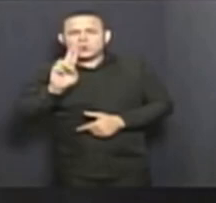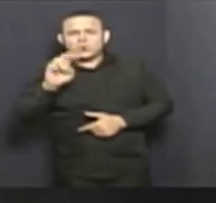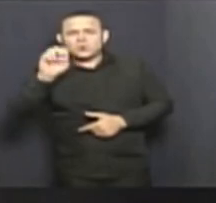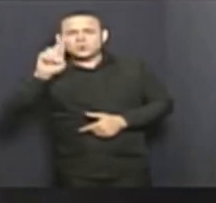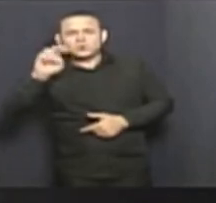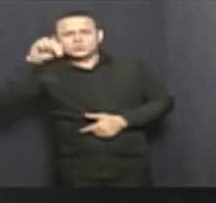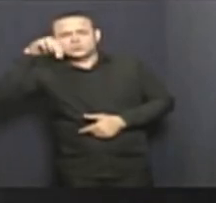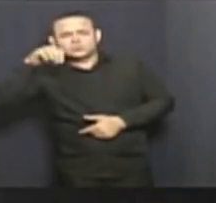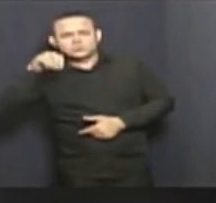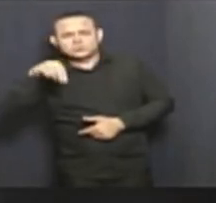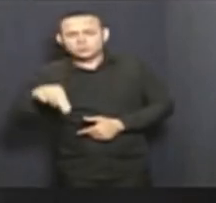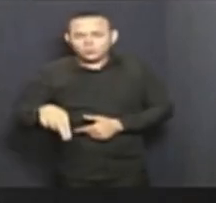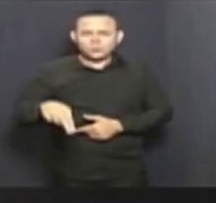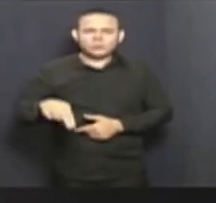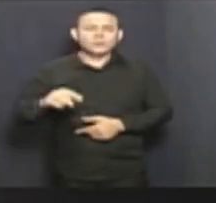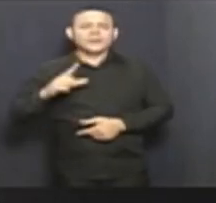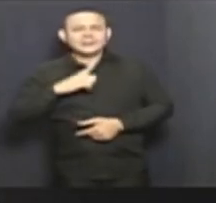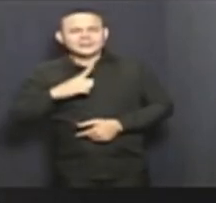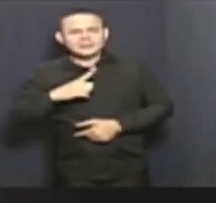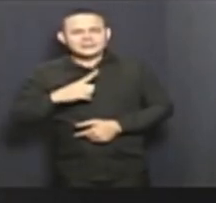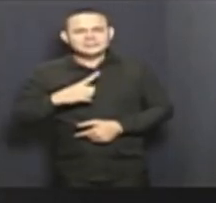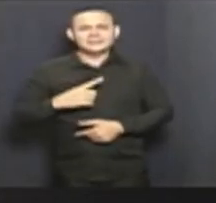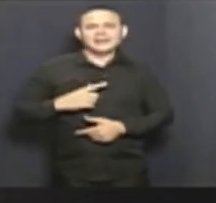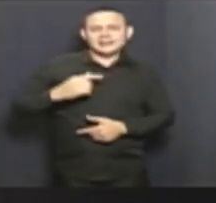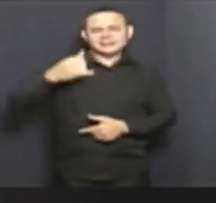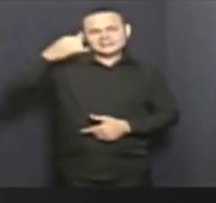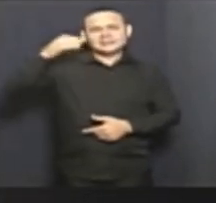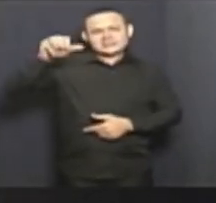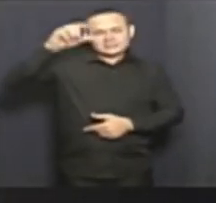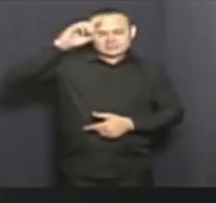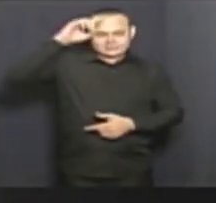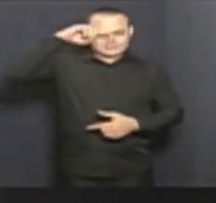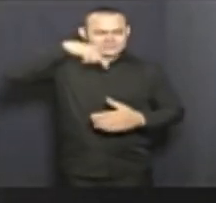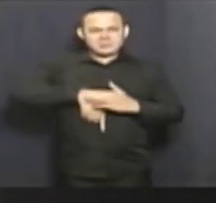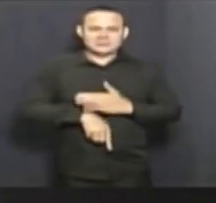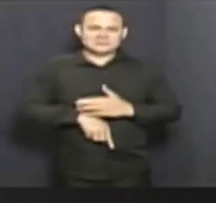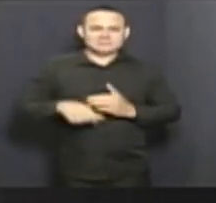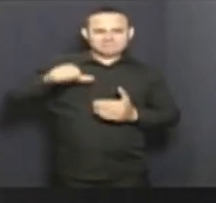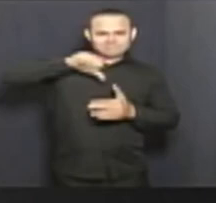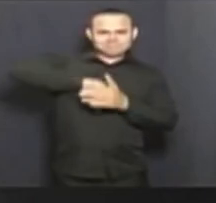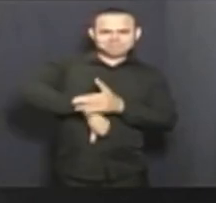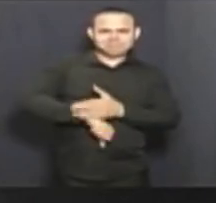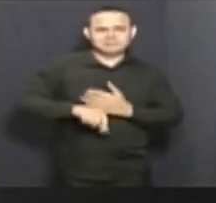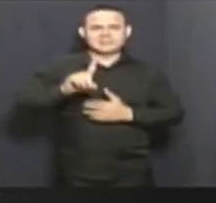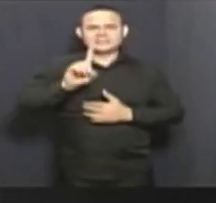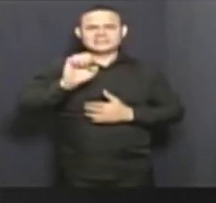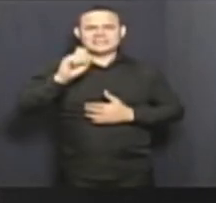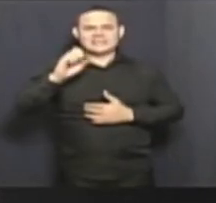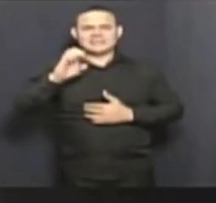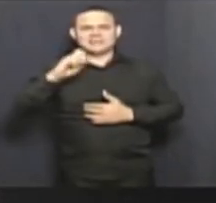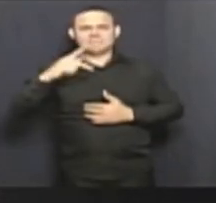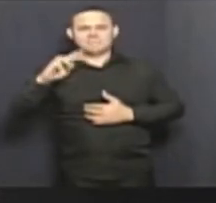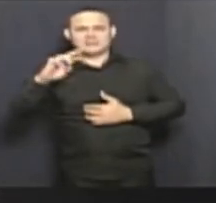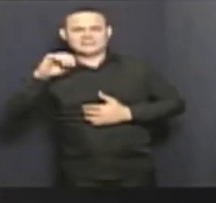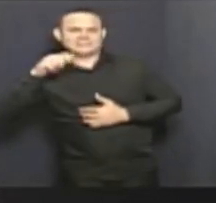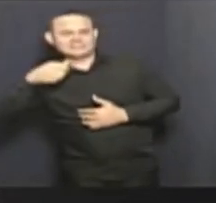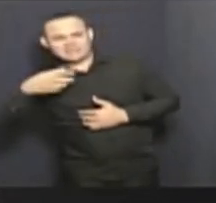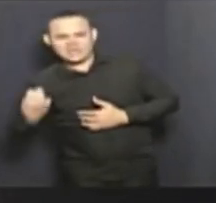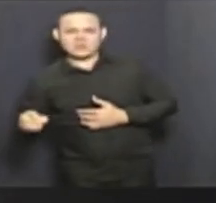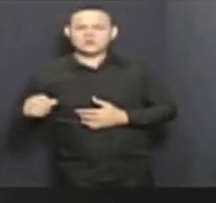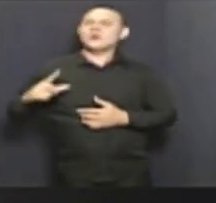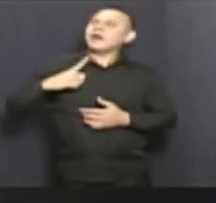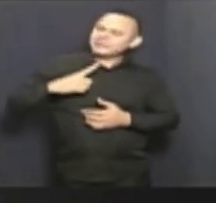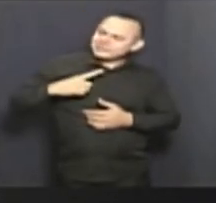deprimido porque está submetido a uma carga de trabalho intensa e com isso sofre com